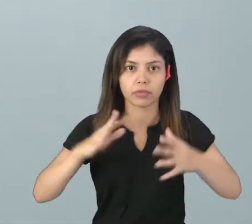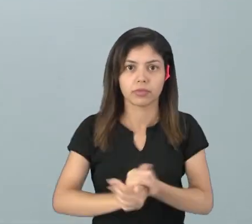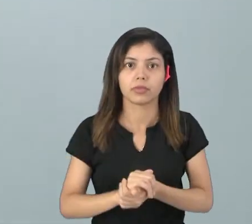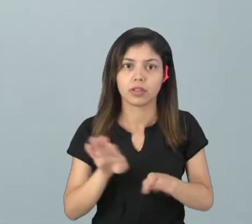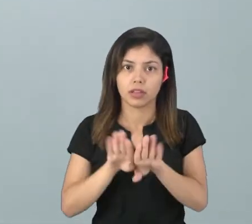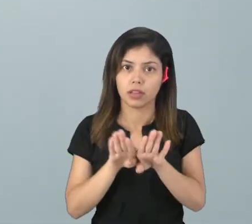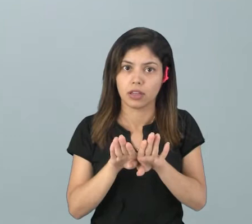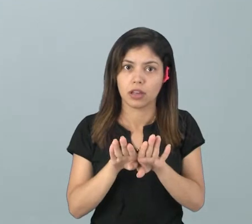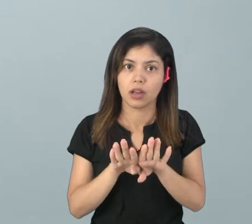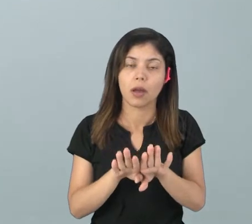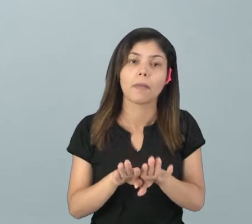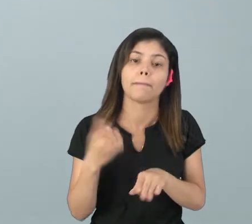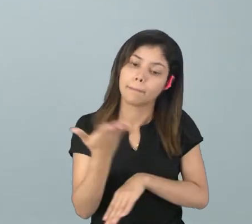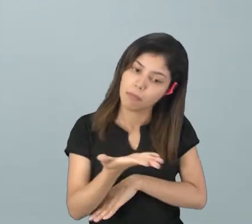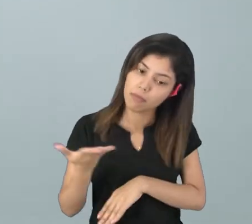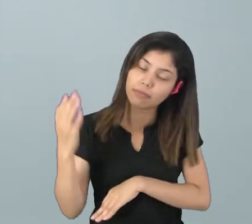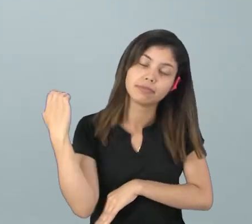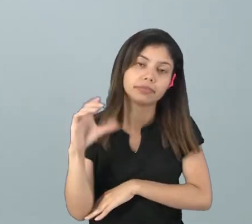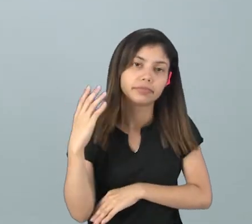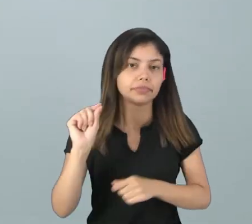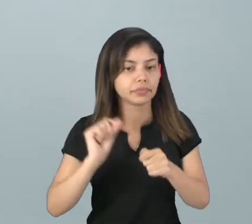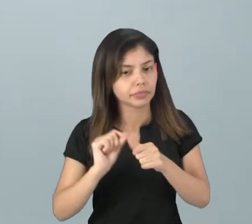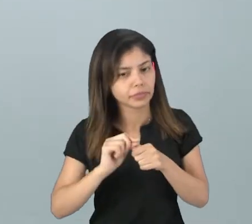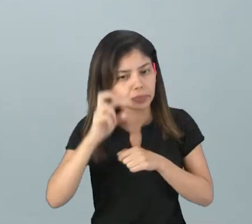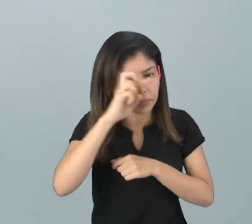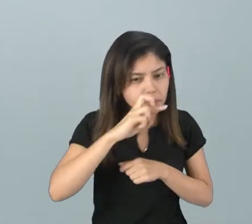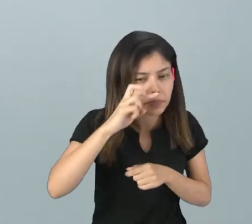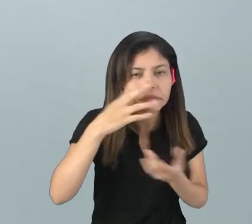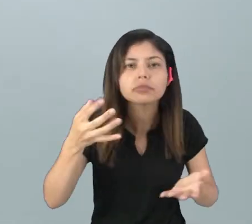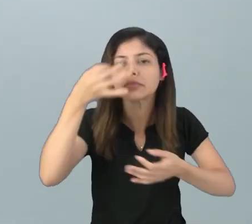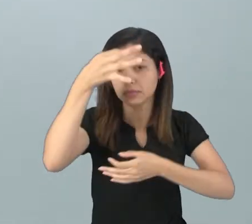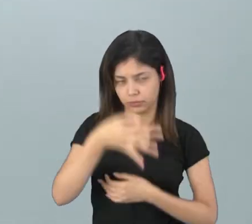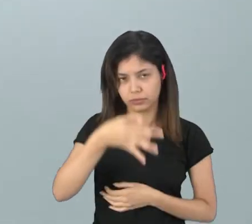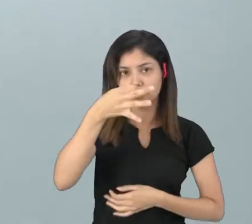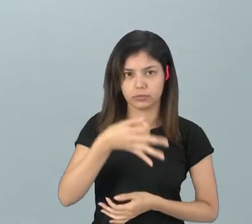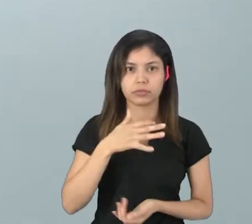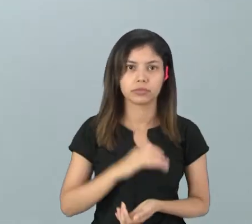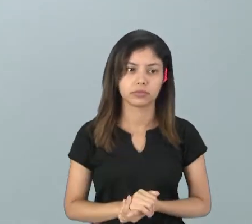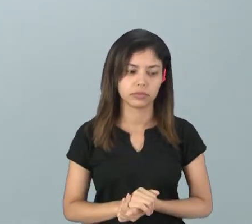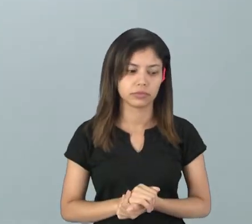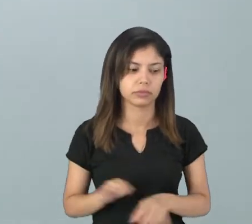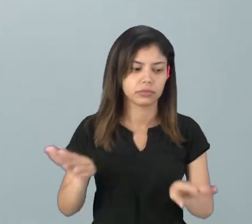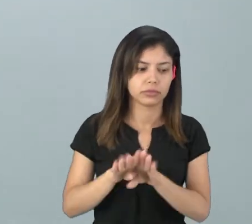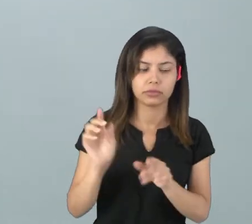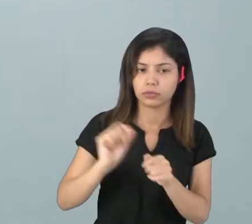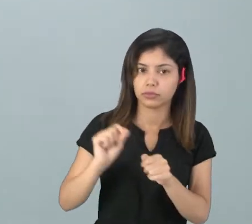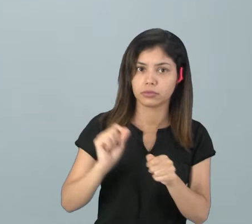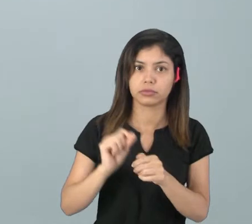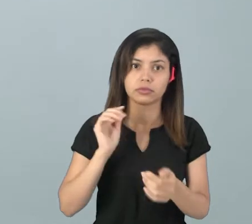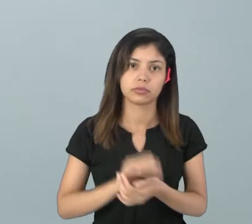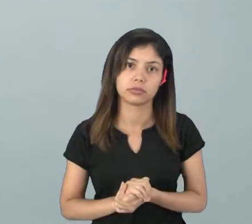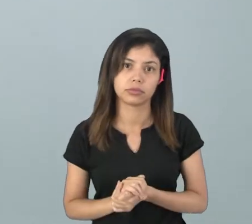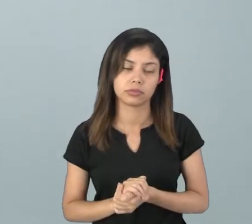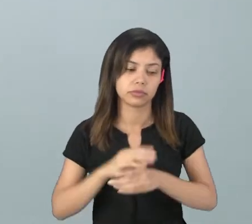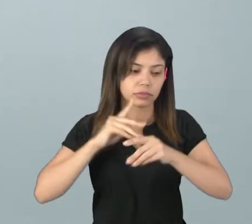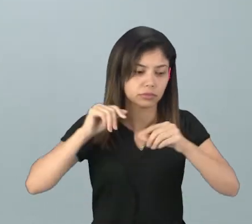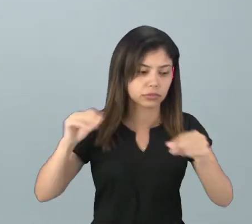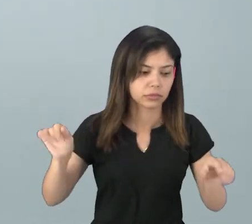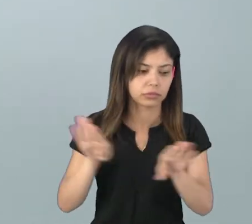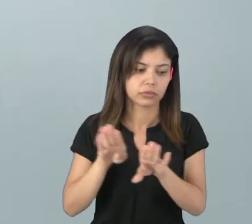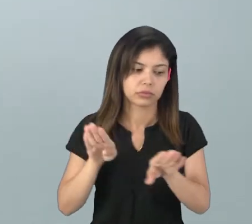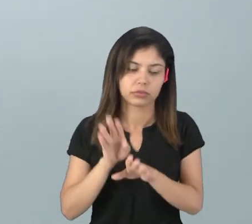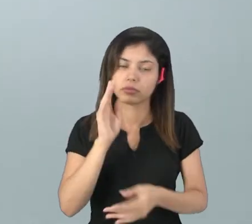estrutura que foi com base na ciência, foi alguém que calculou a quantidade certa de cimento, né, de areia, de ferro.